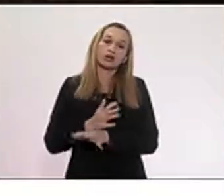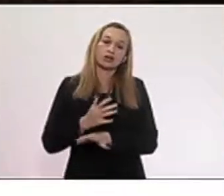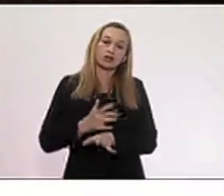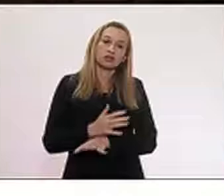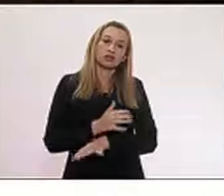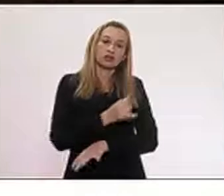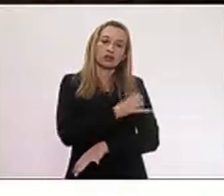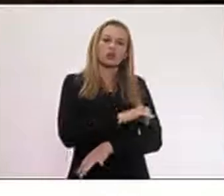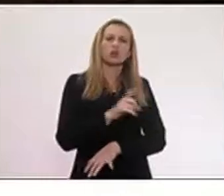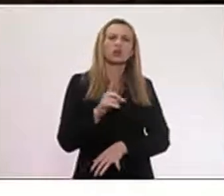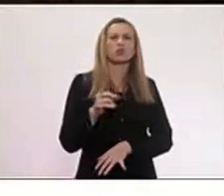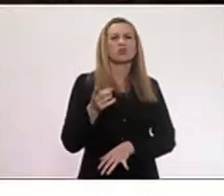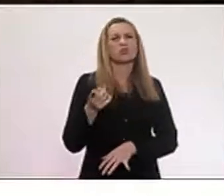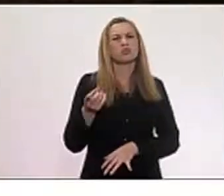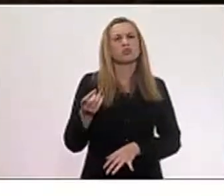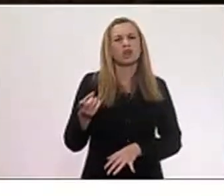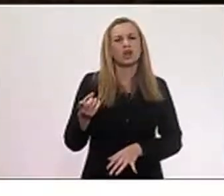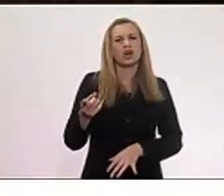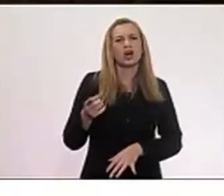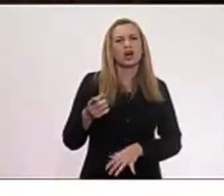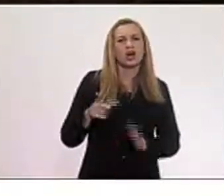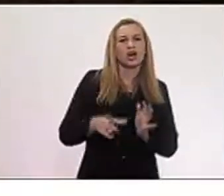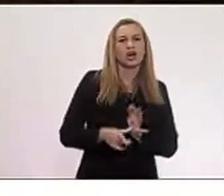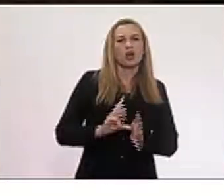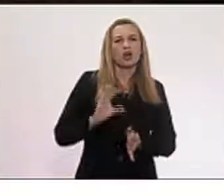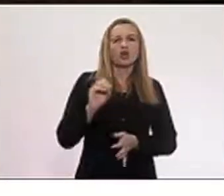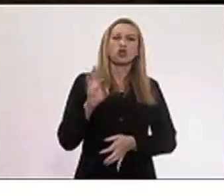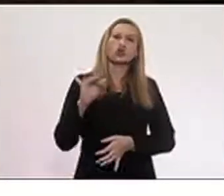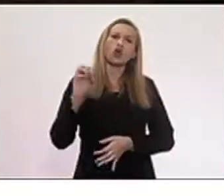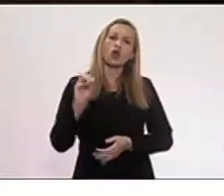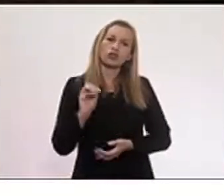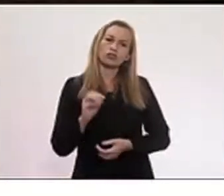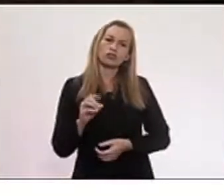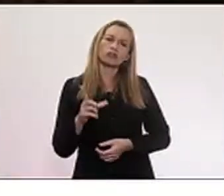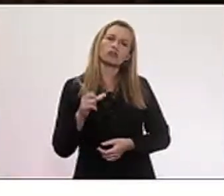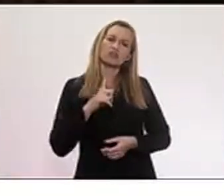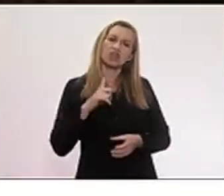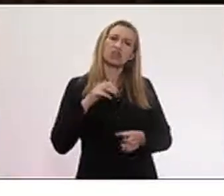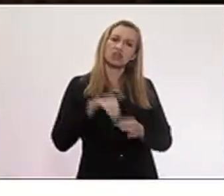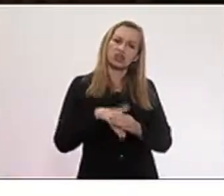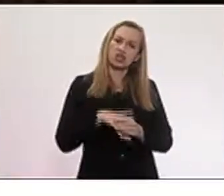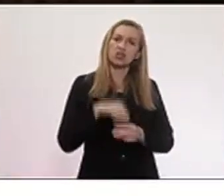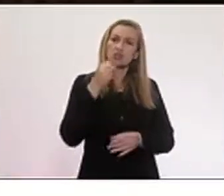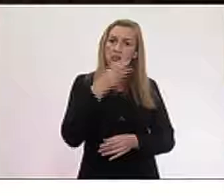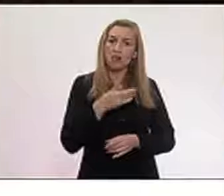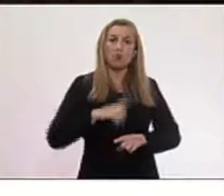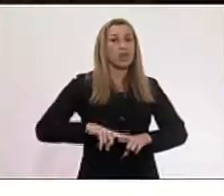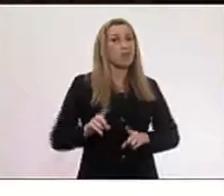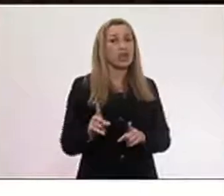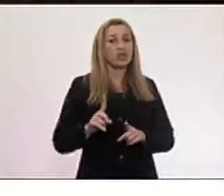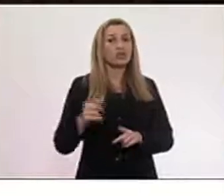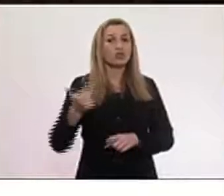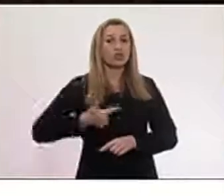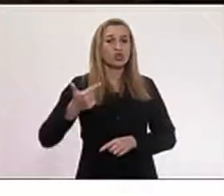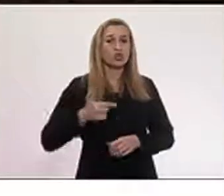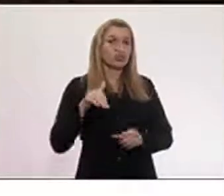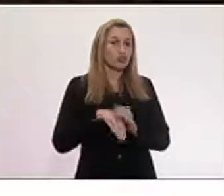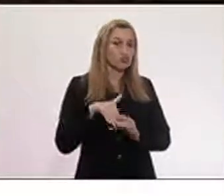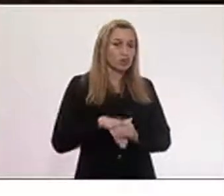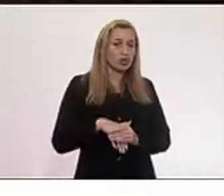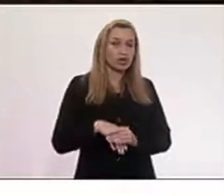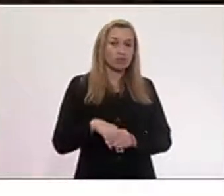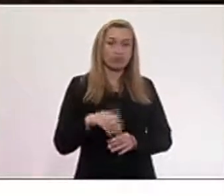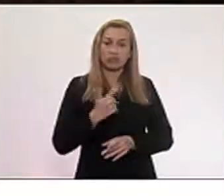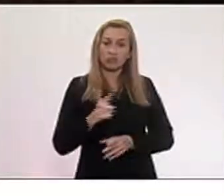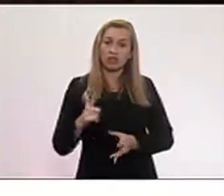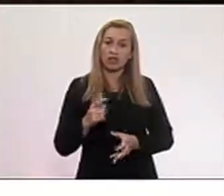o Osório. Teve uma bela votação no primeiro turno, mas não foi ao segundo turno.